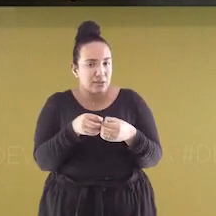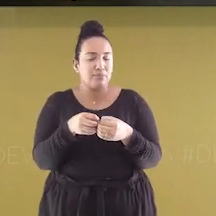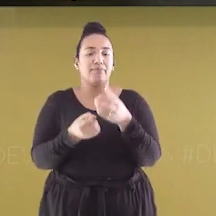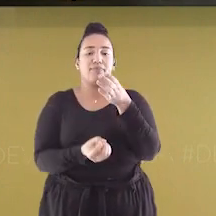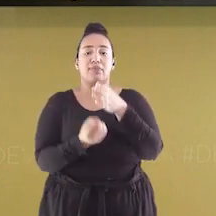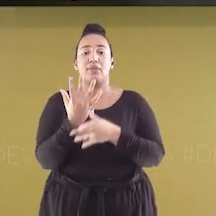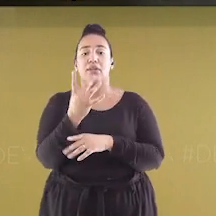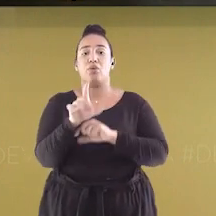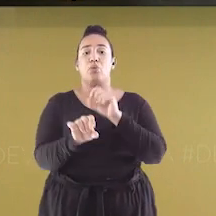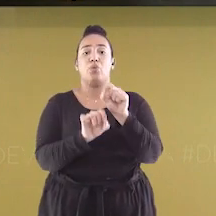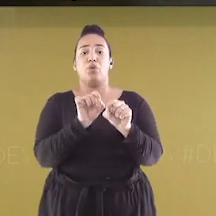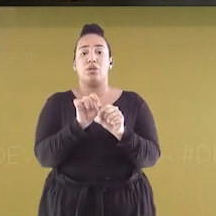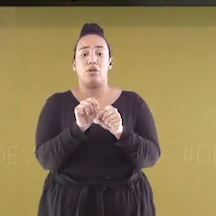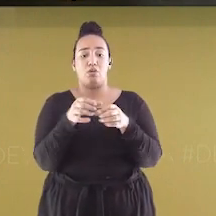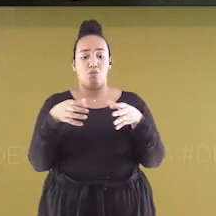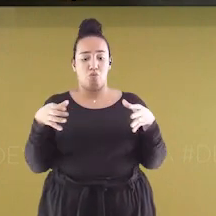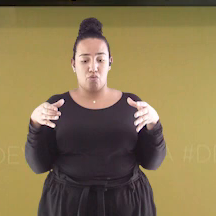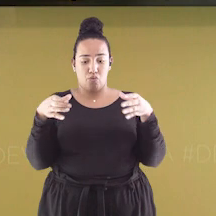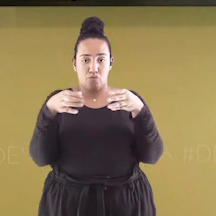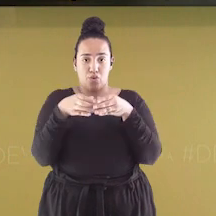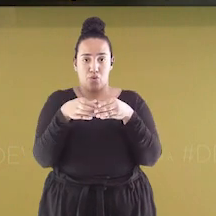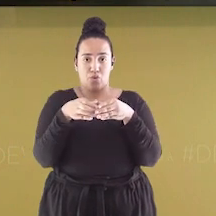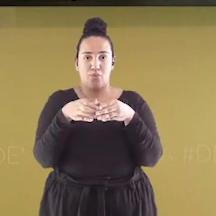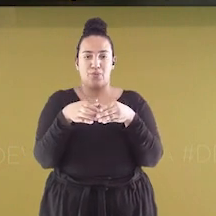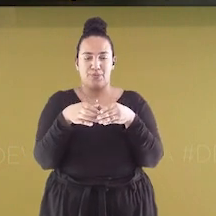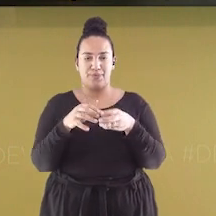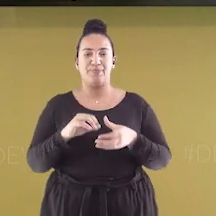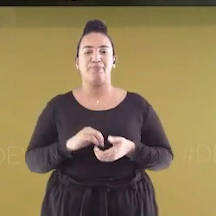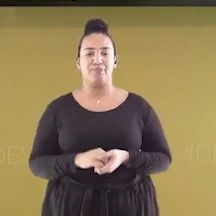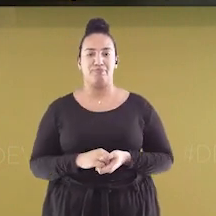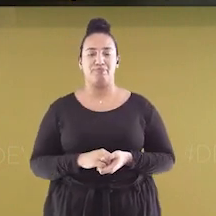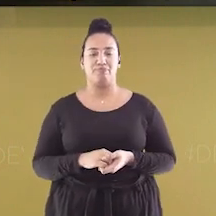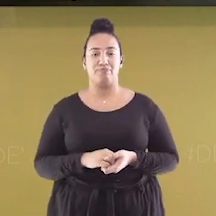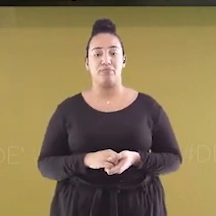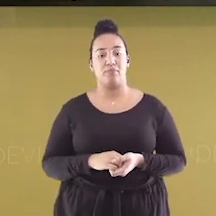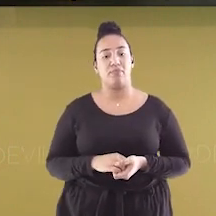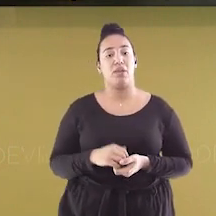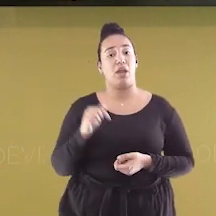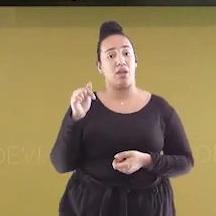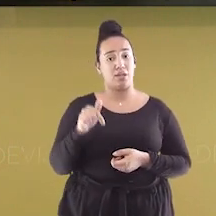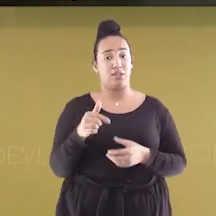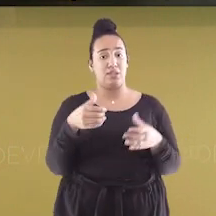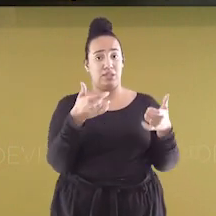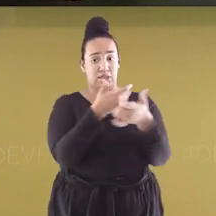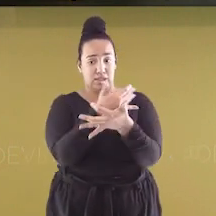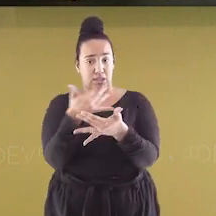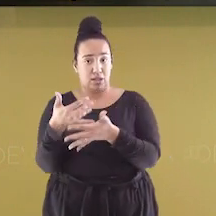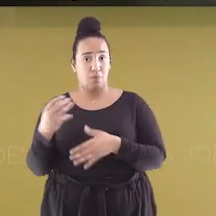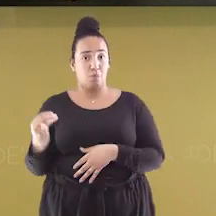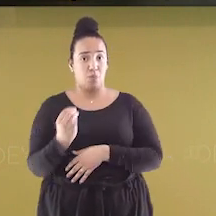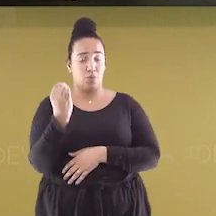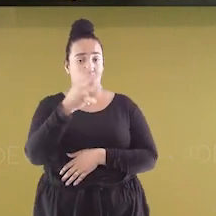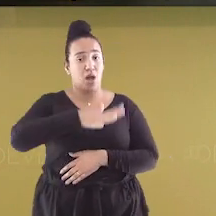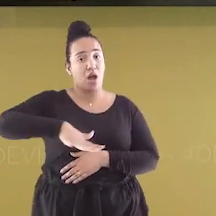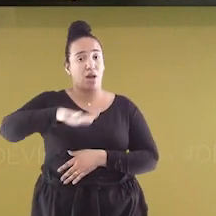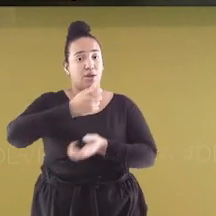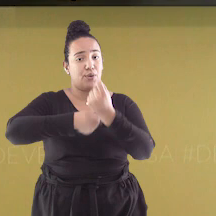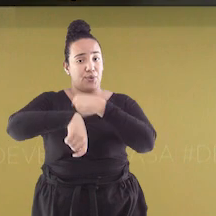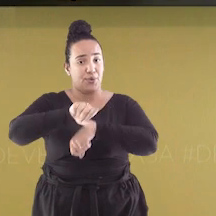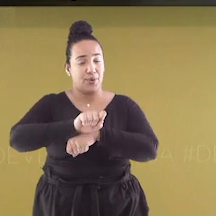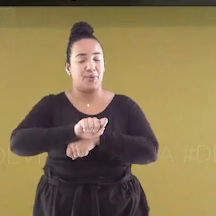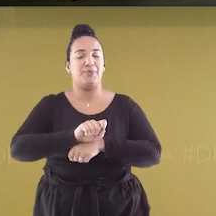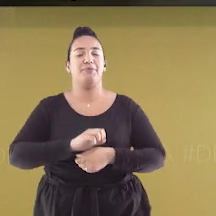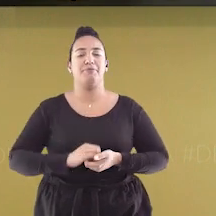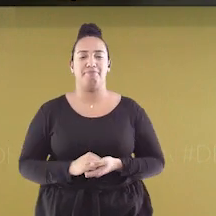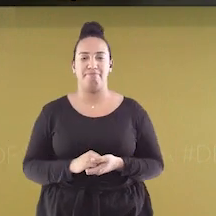formando um aglomerado urbano, que tornaram elas muito importantes para a economia e o